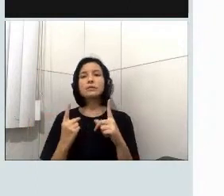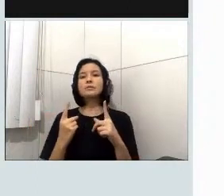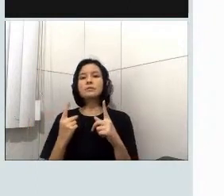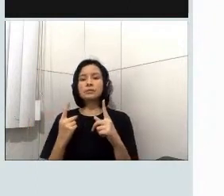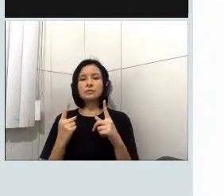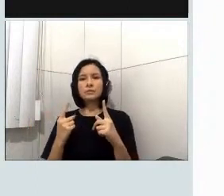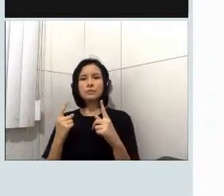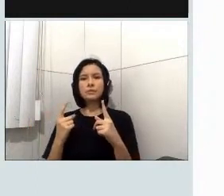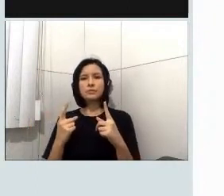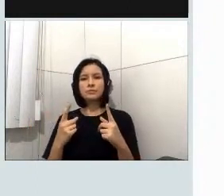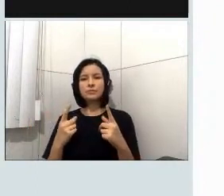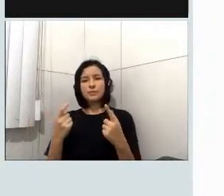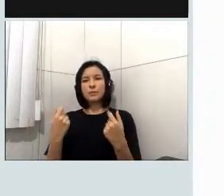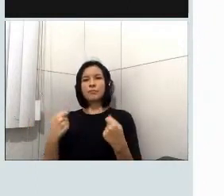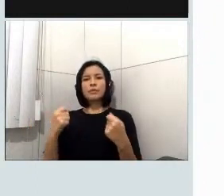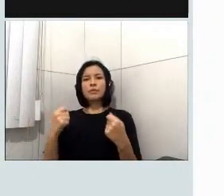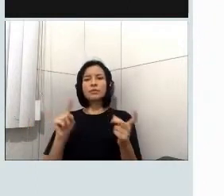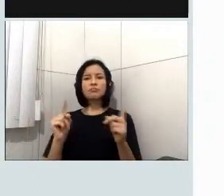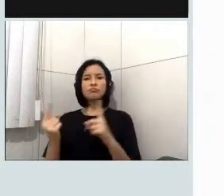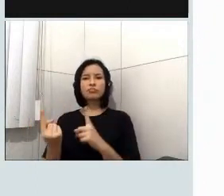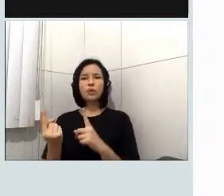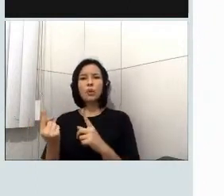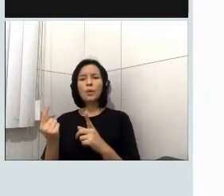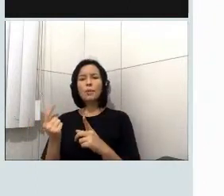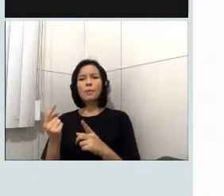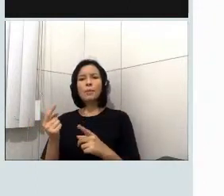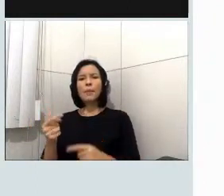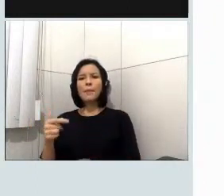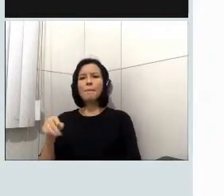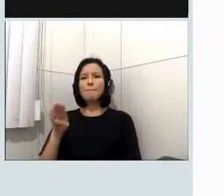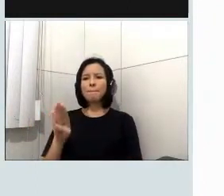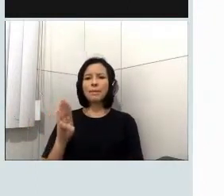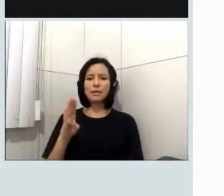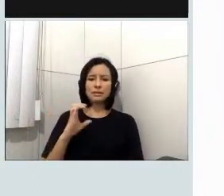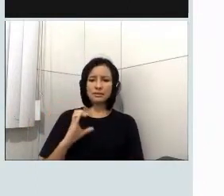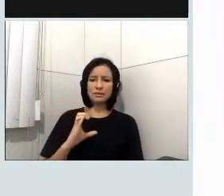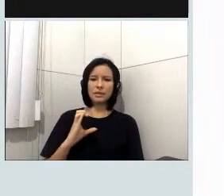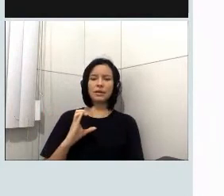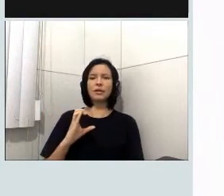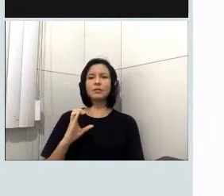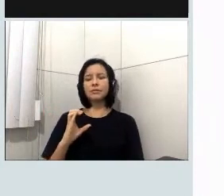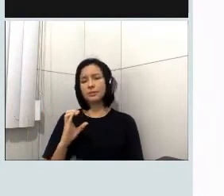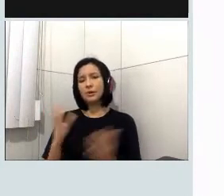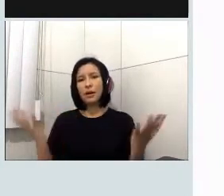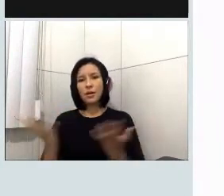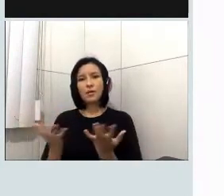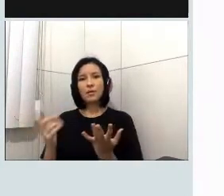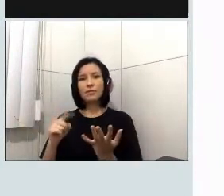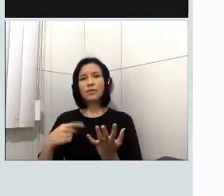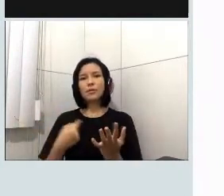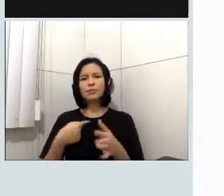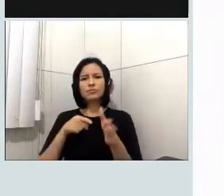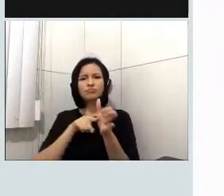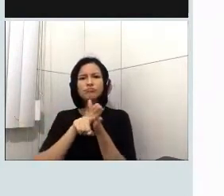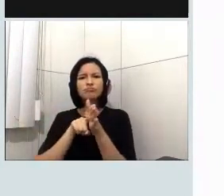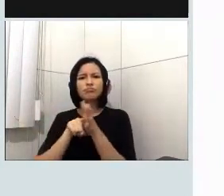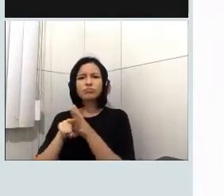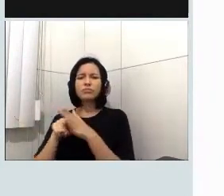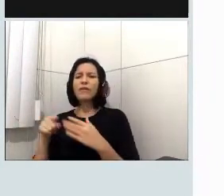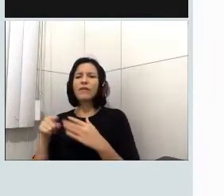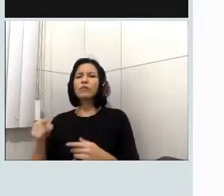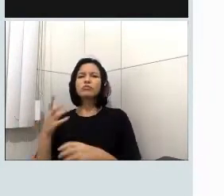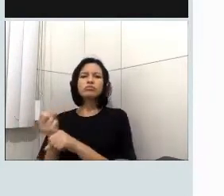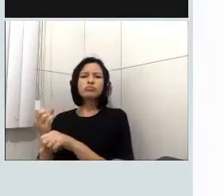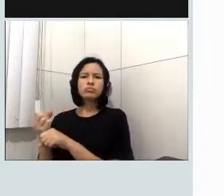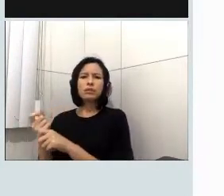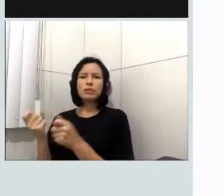vai alternar entre o lado B e o lado C. Agora vamos analisar quais valores satisfazem a condição